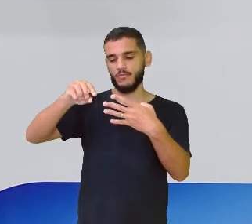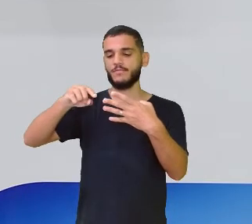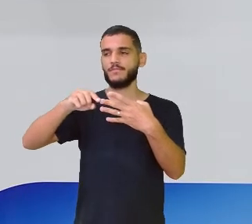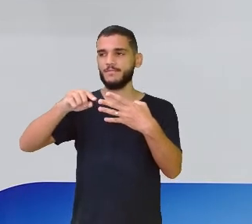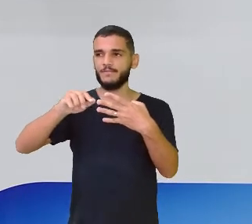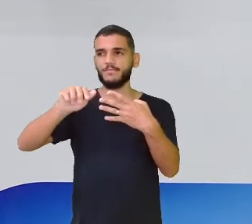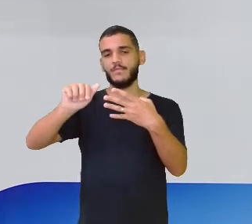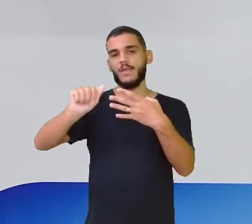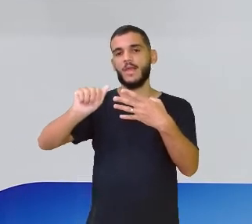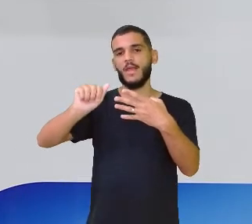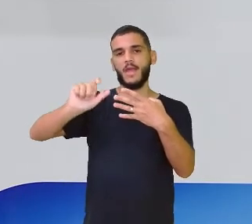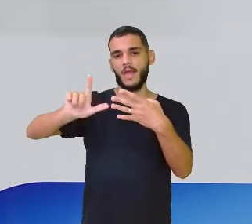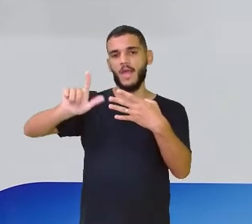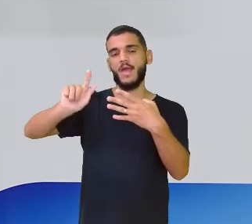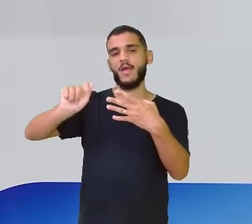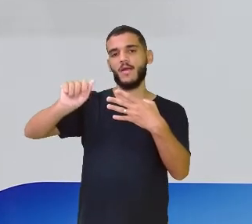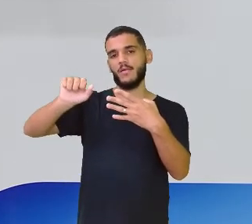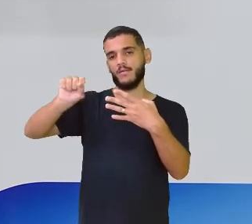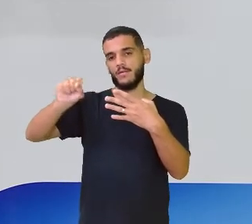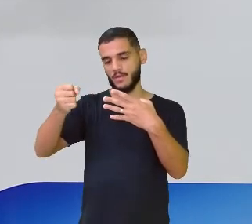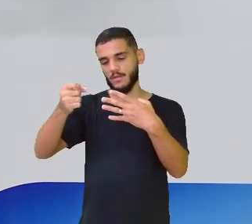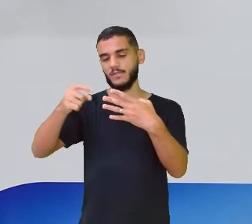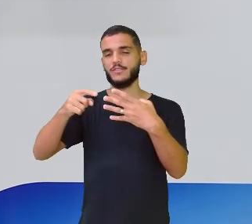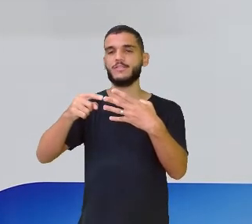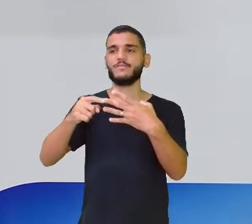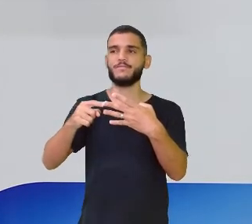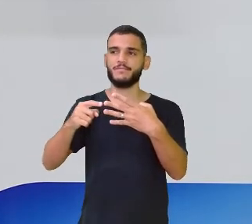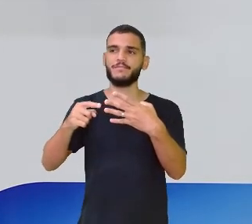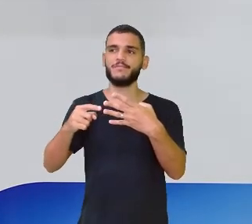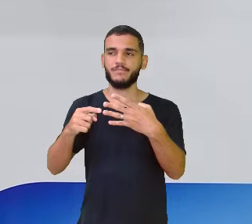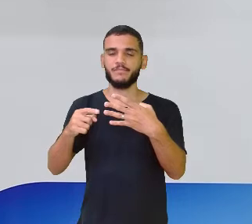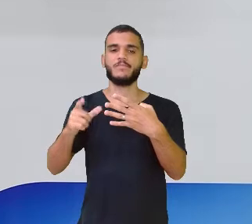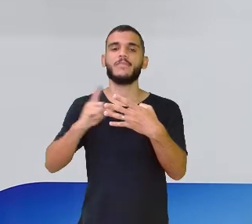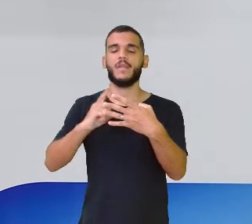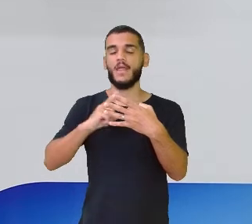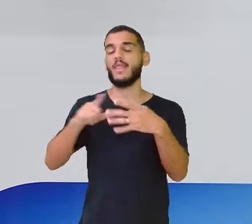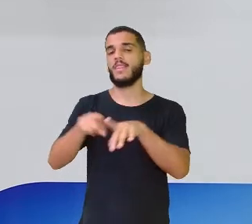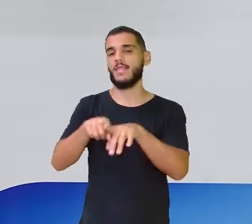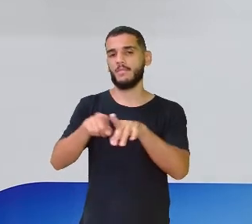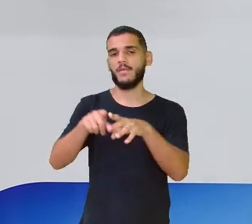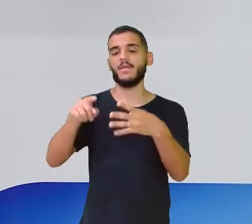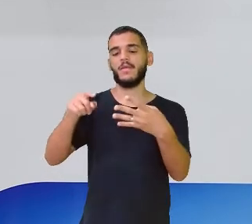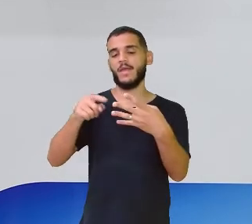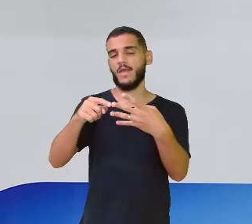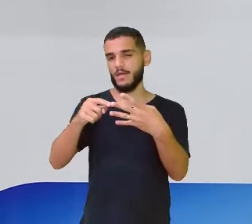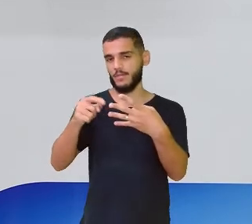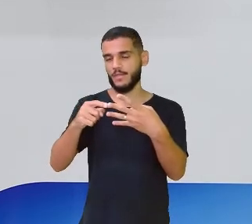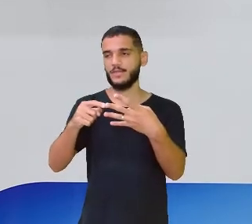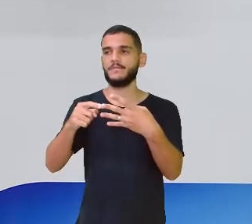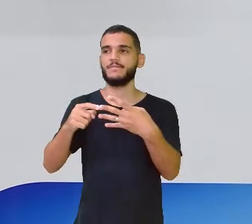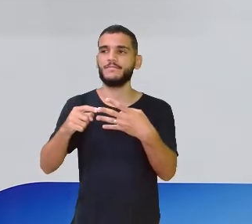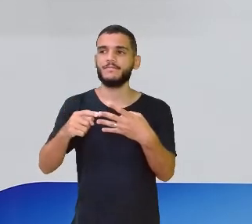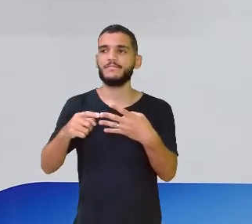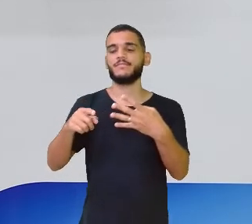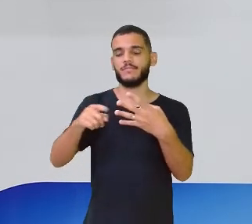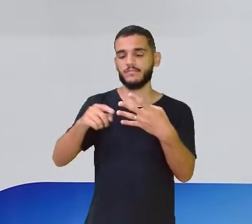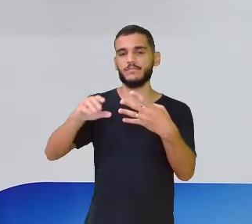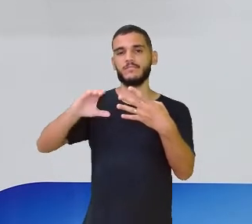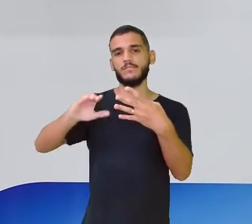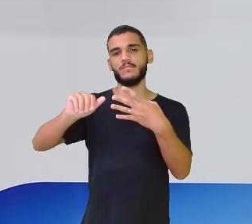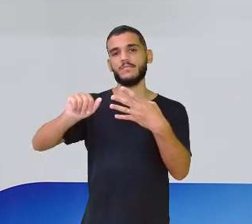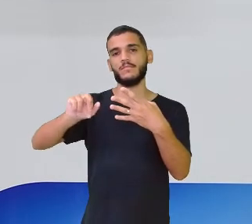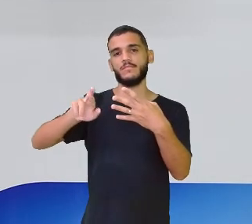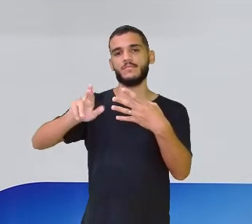As algas, que já falaram aí, lembraram dos corais, mas a gente tem aqui, no caso, as algas, tá certo? A gente tem mais o